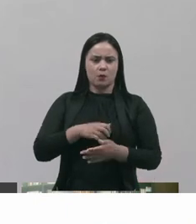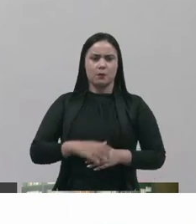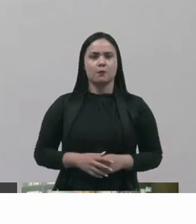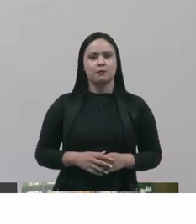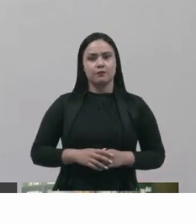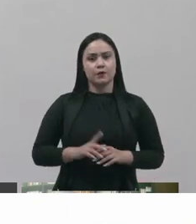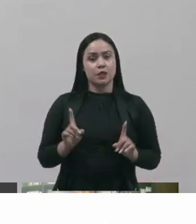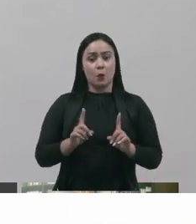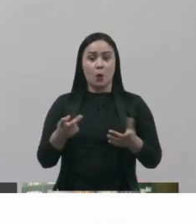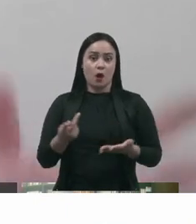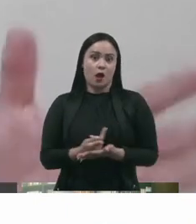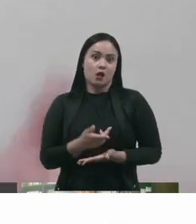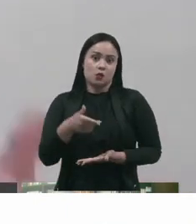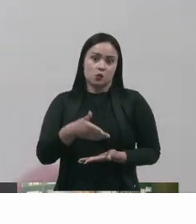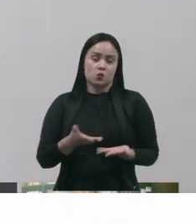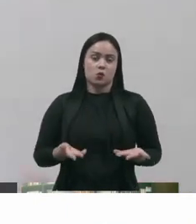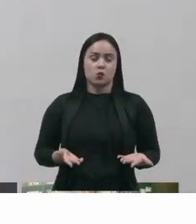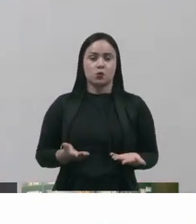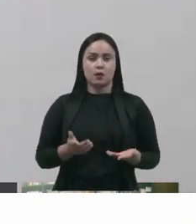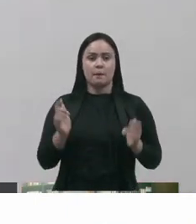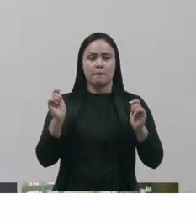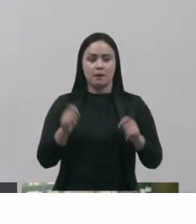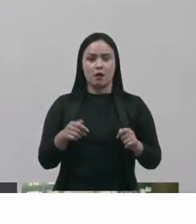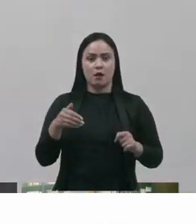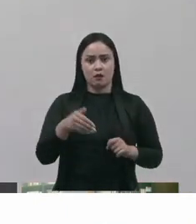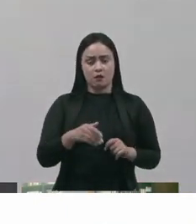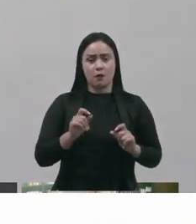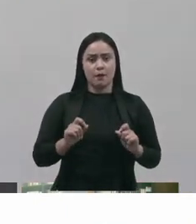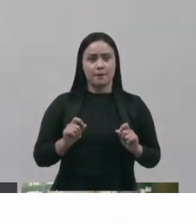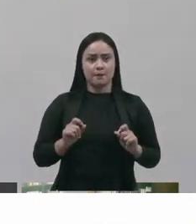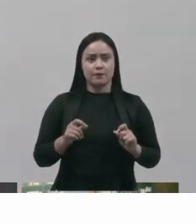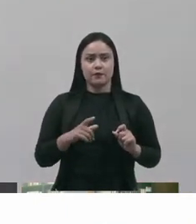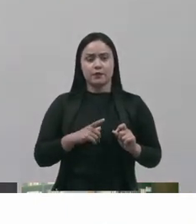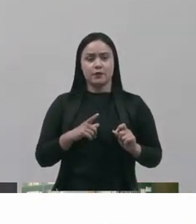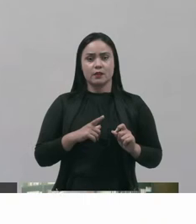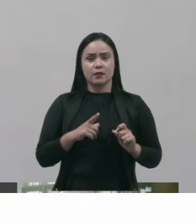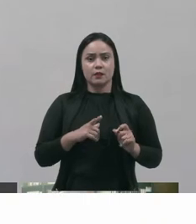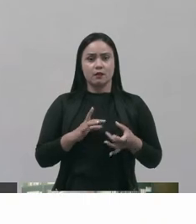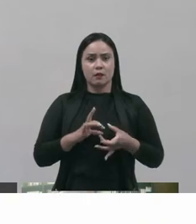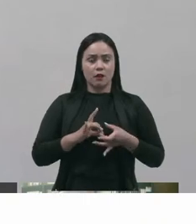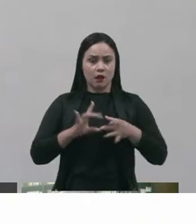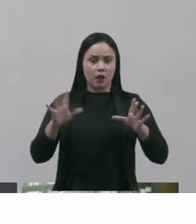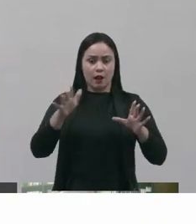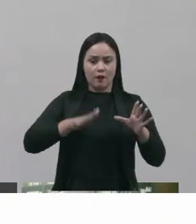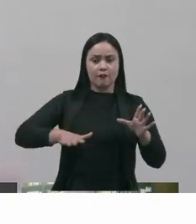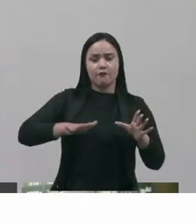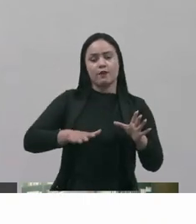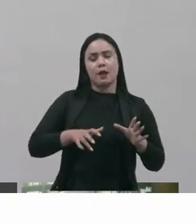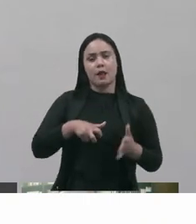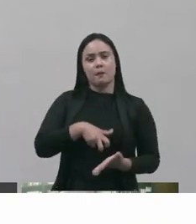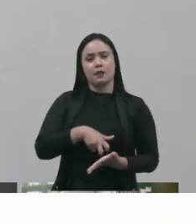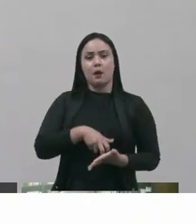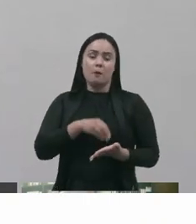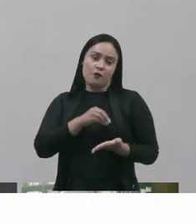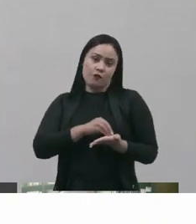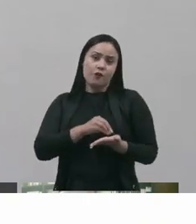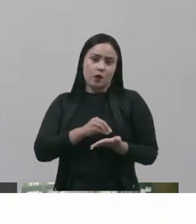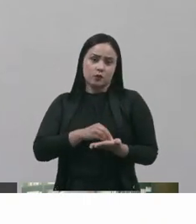que não é o caso. Na hipótese aqui, ele foi absolvido na esfera penal por falta de